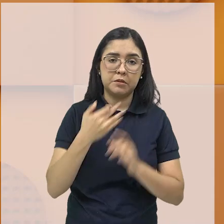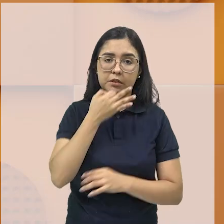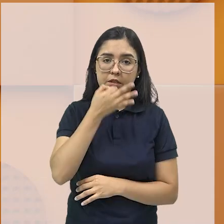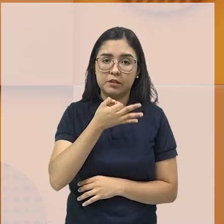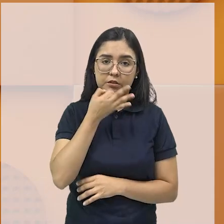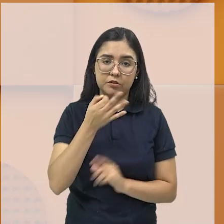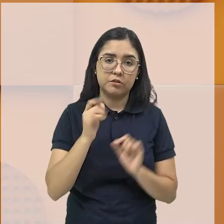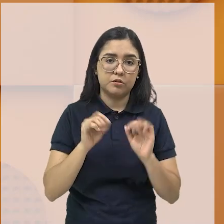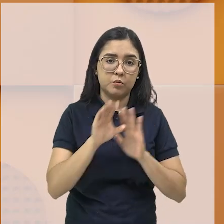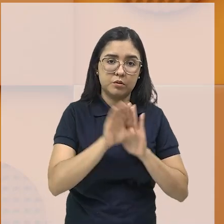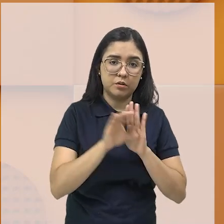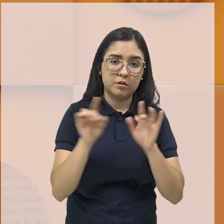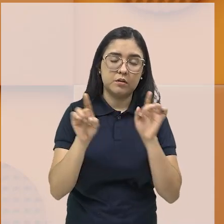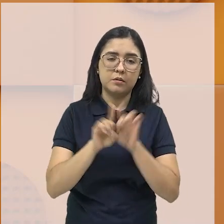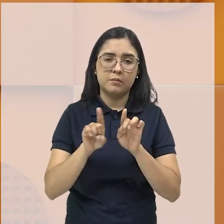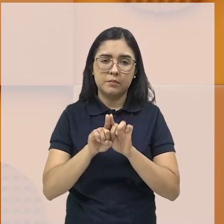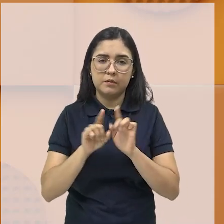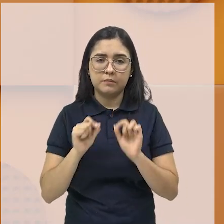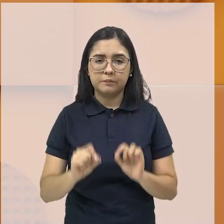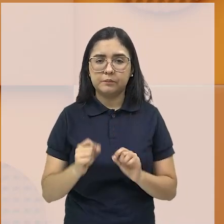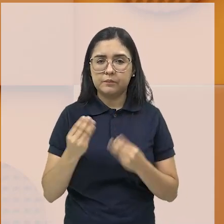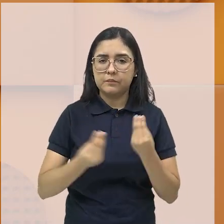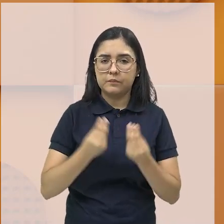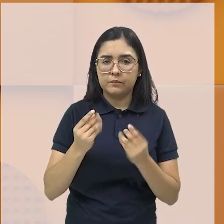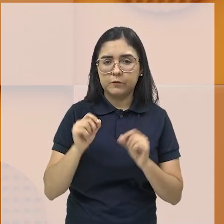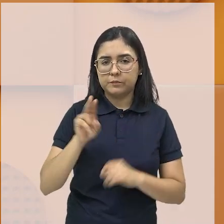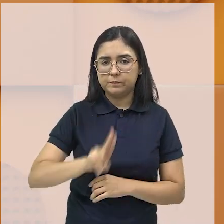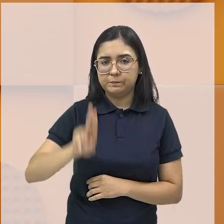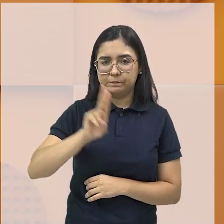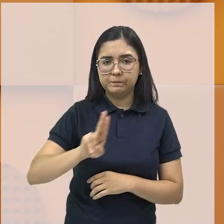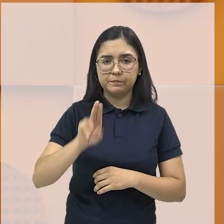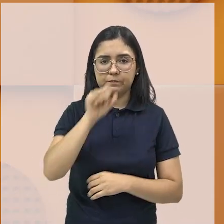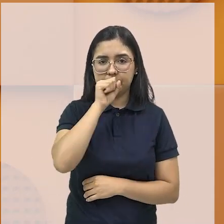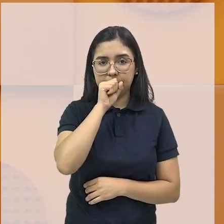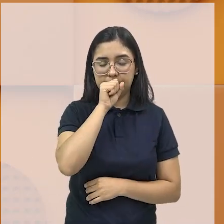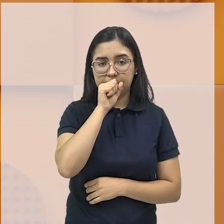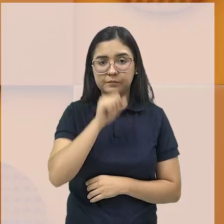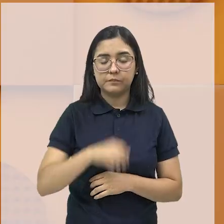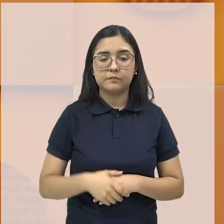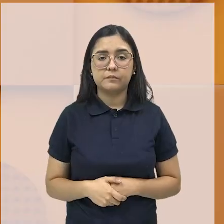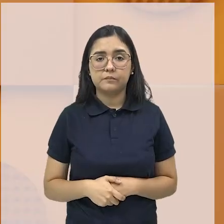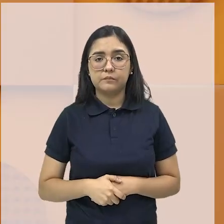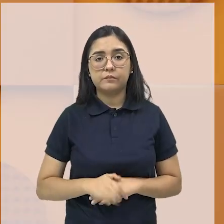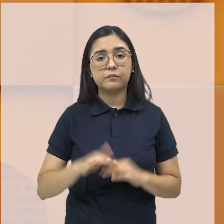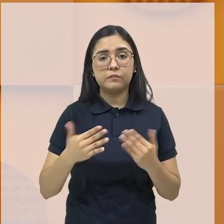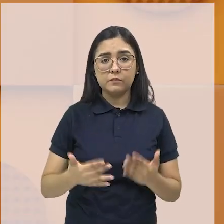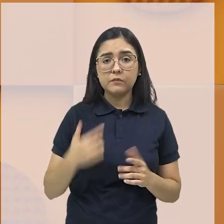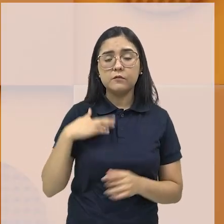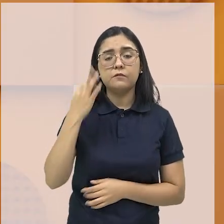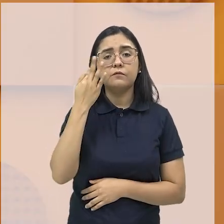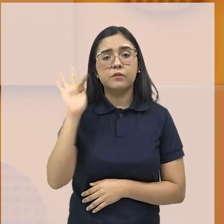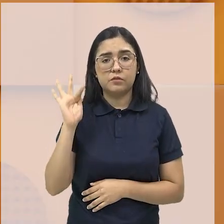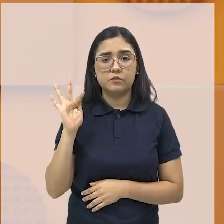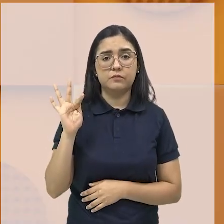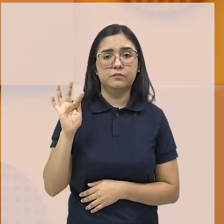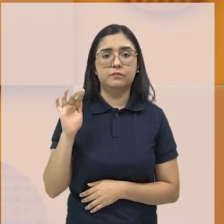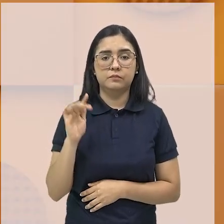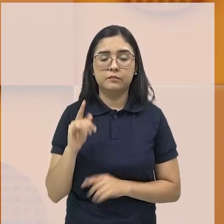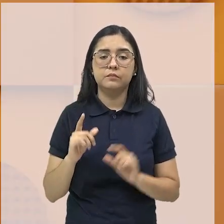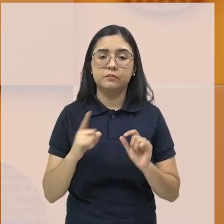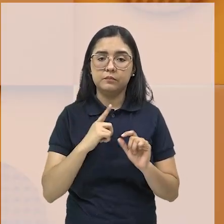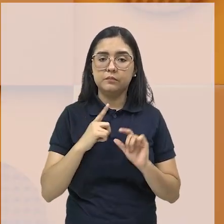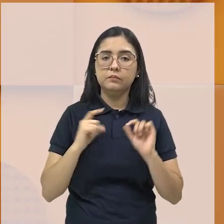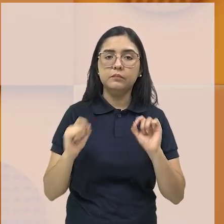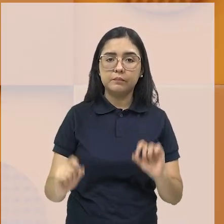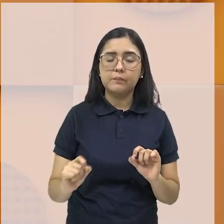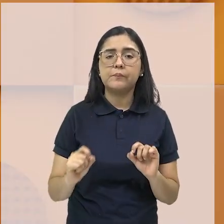respeito desses conceitos e a respeito de que forma eles são utilizados, tá bom? Porque são pensadores que têm os seus adeptos,